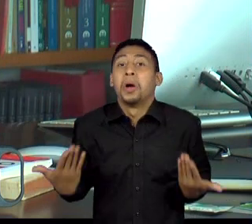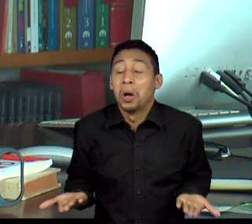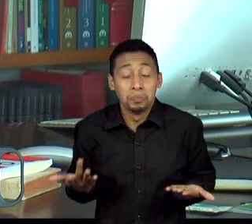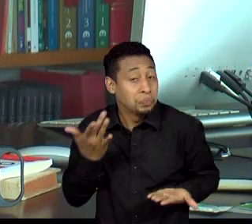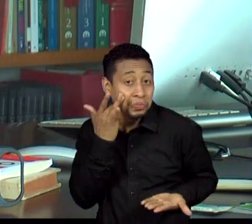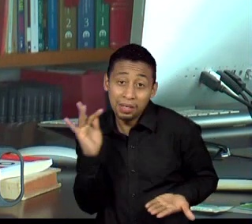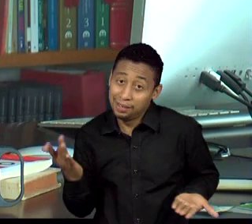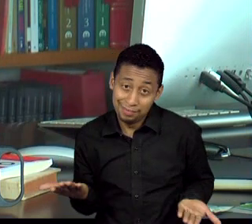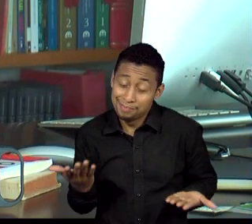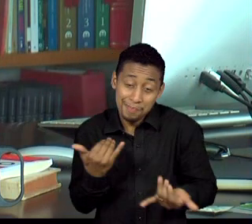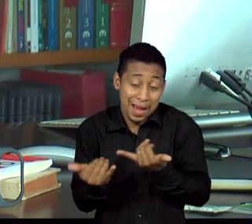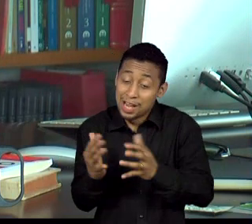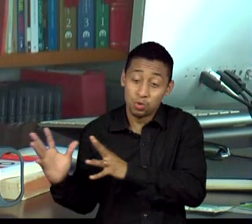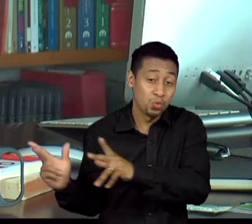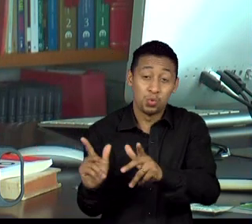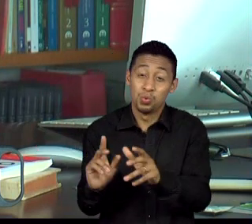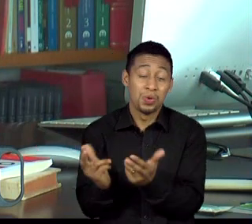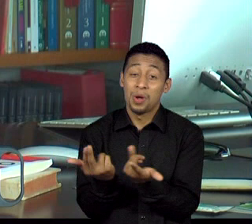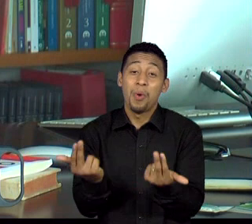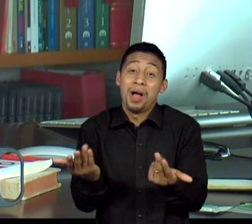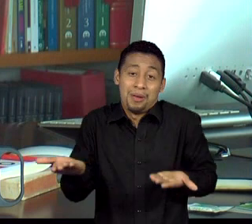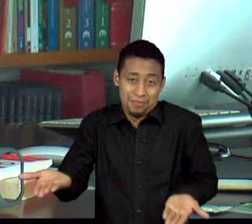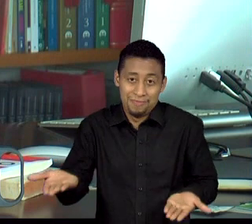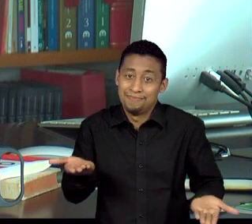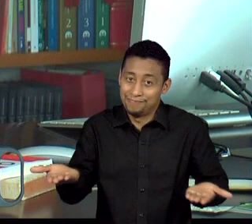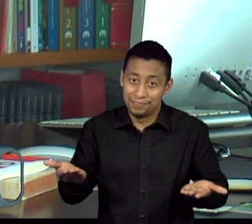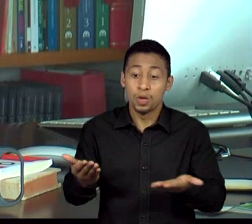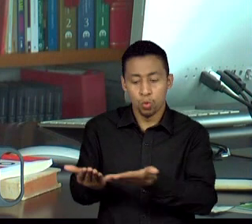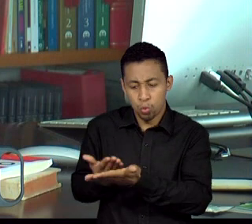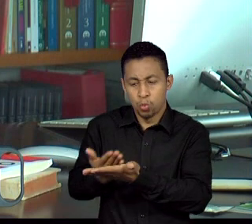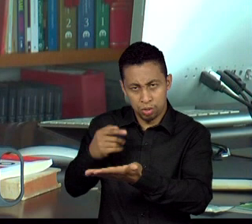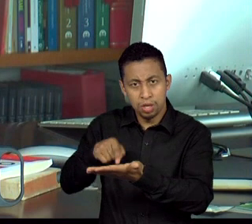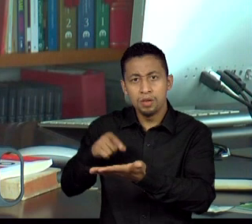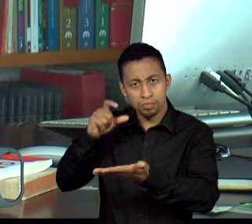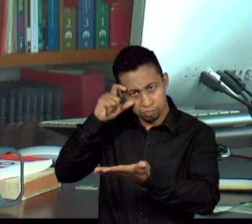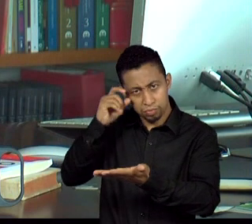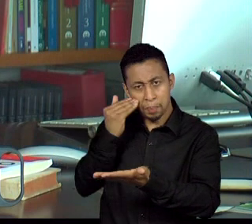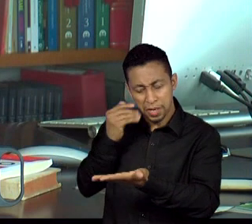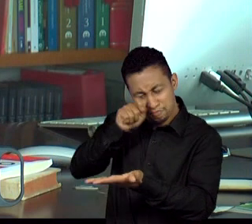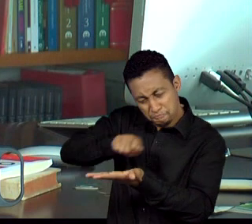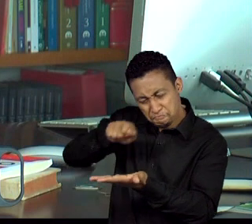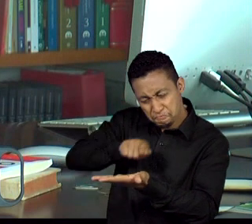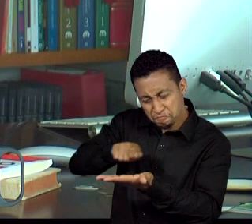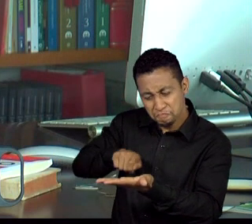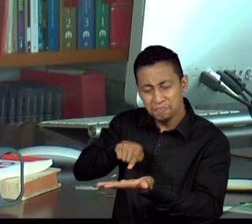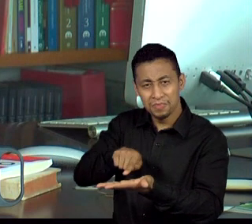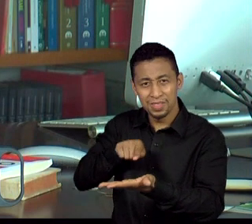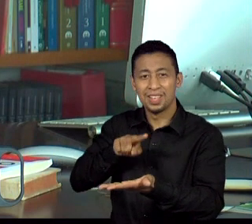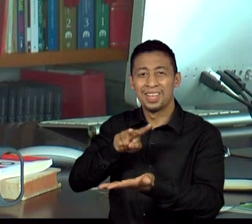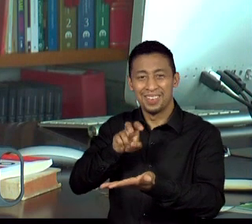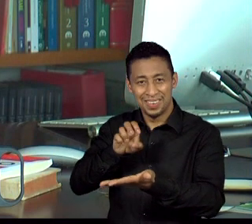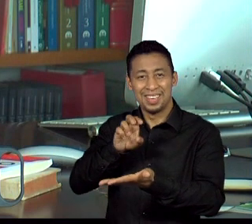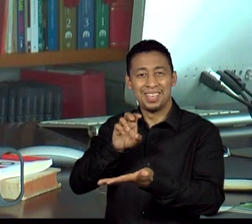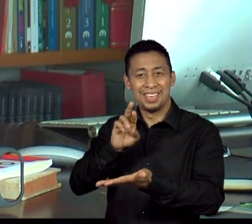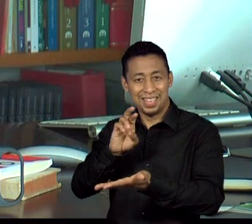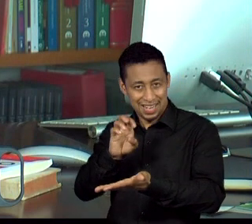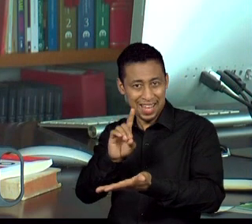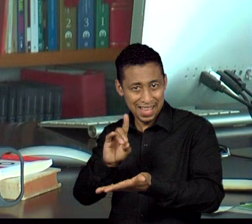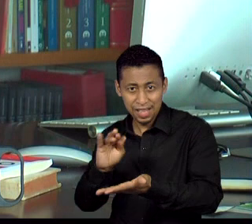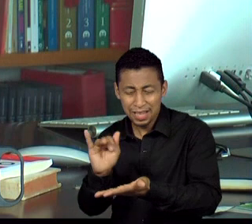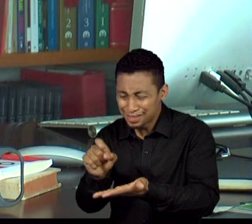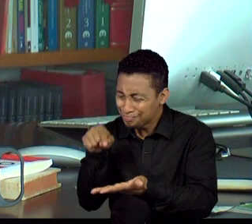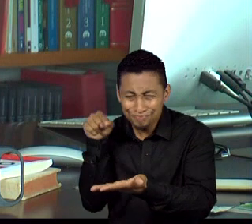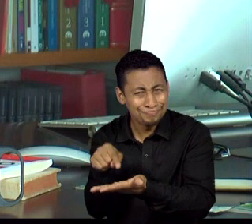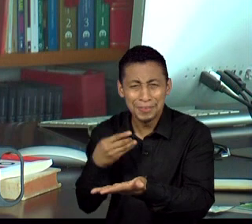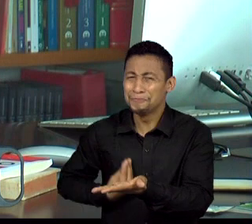né? E ele é muito mais atual e muito mais vivo do que a gente podia